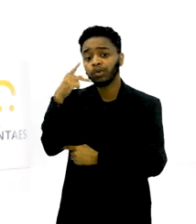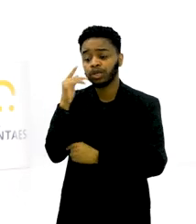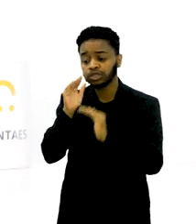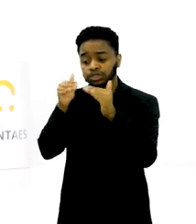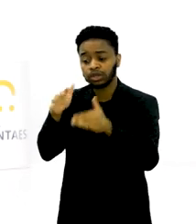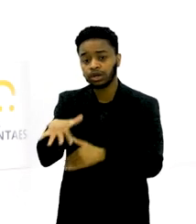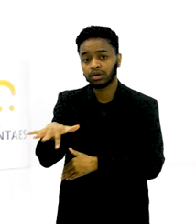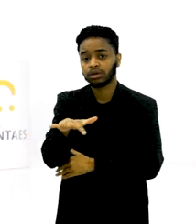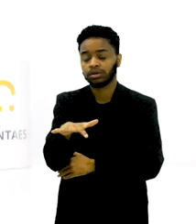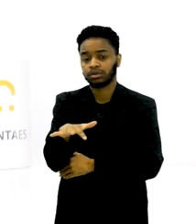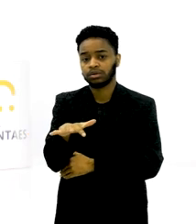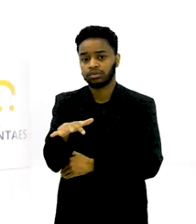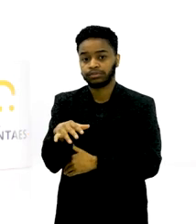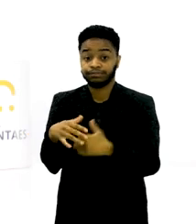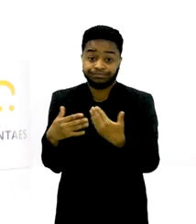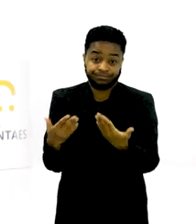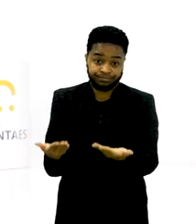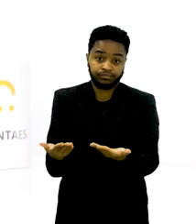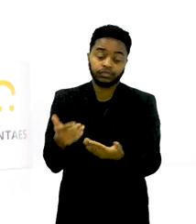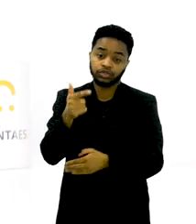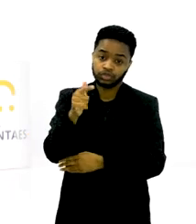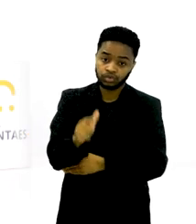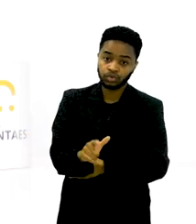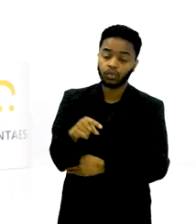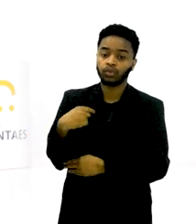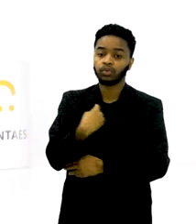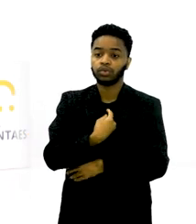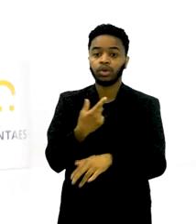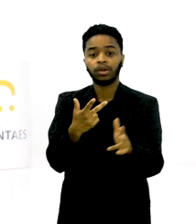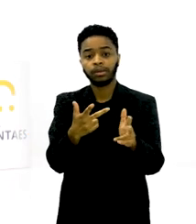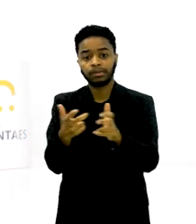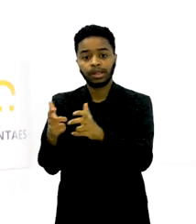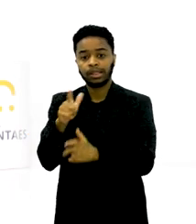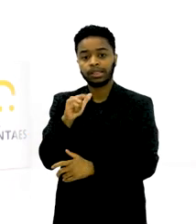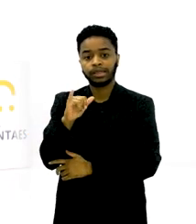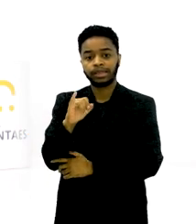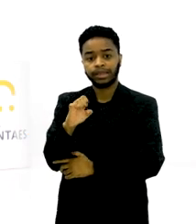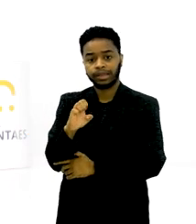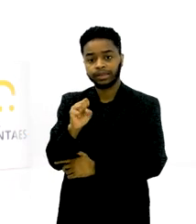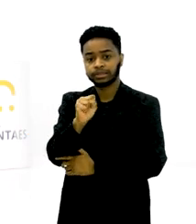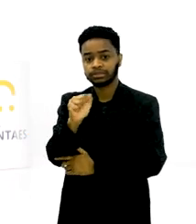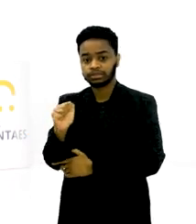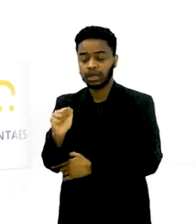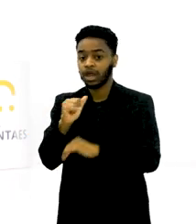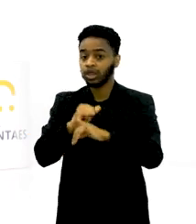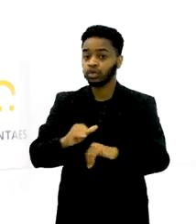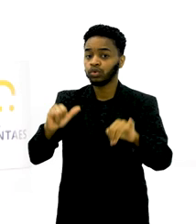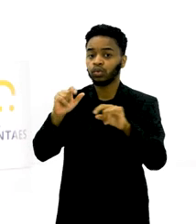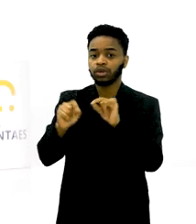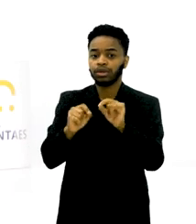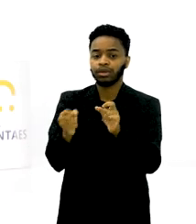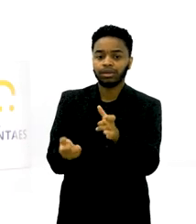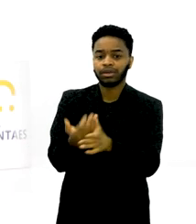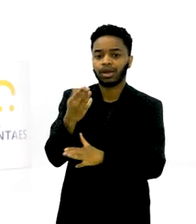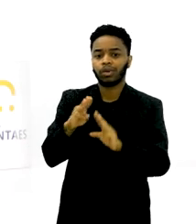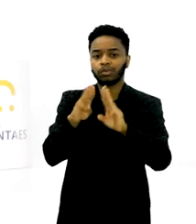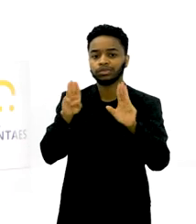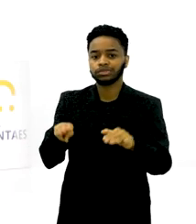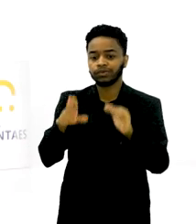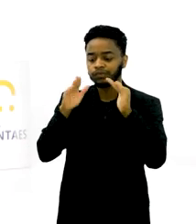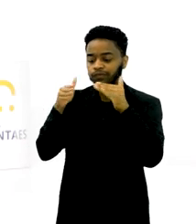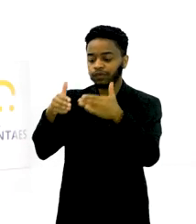lugar né então novamente a gente vê ala anunciando criar o museu do carnaval